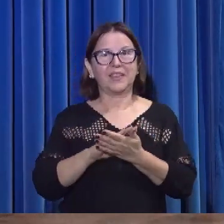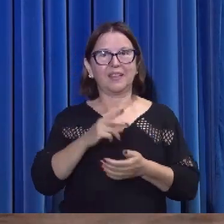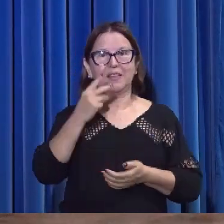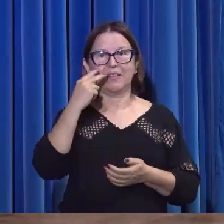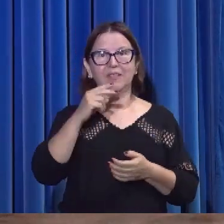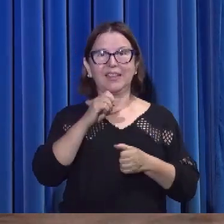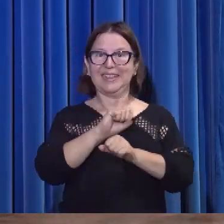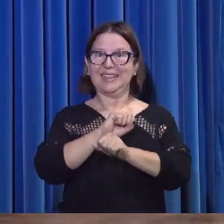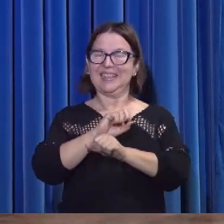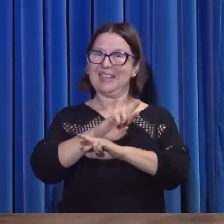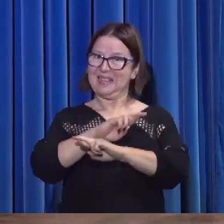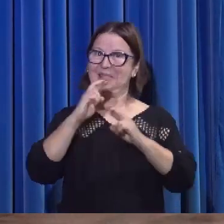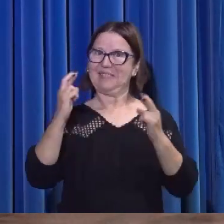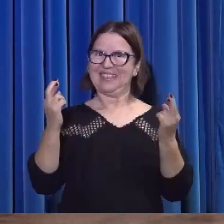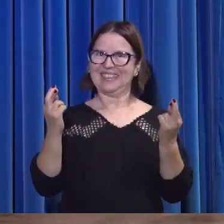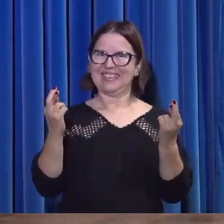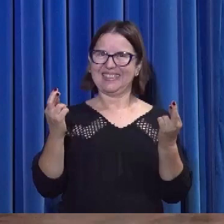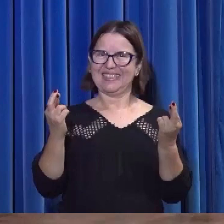esperança.